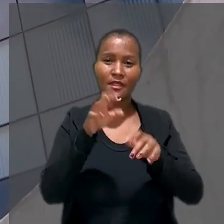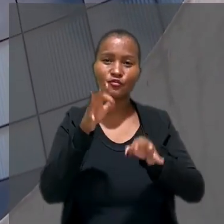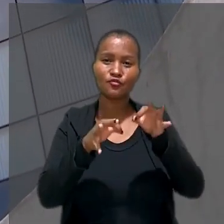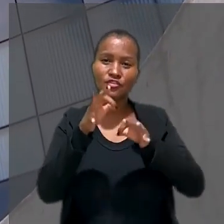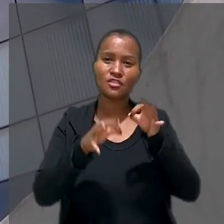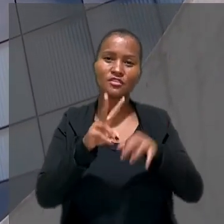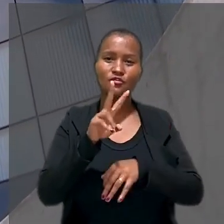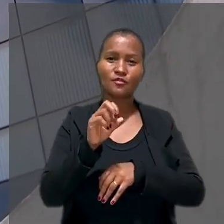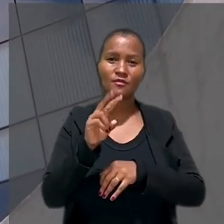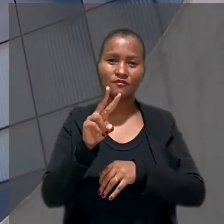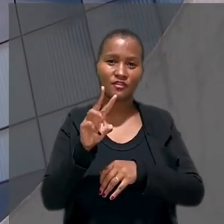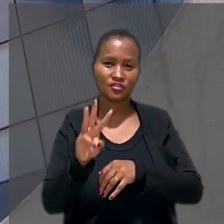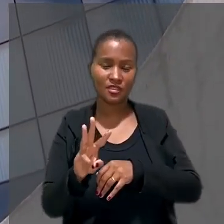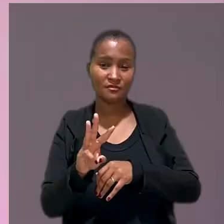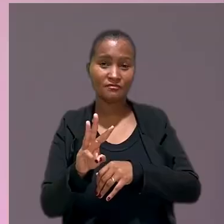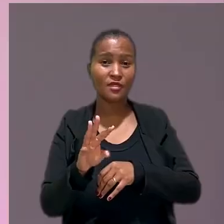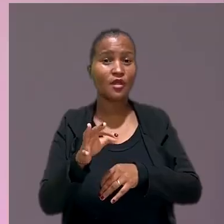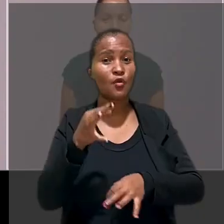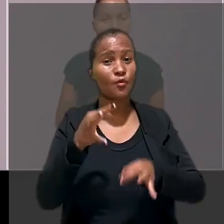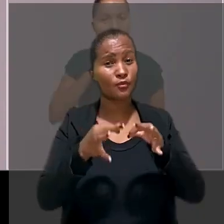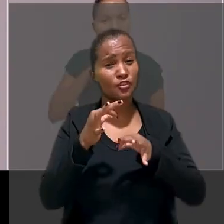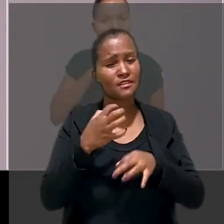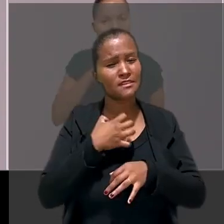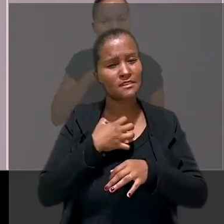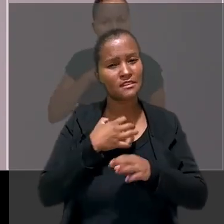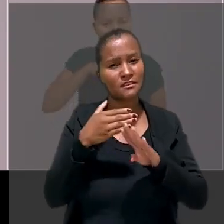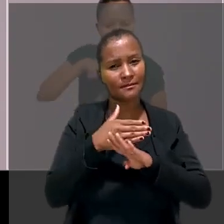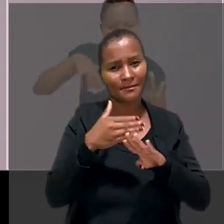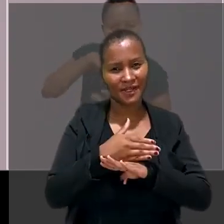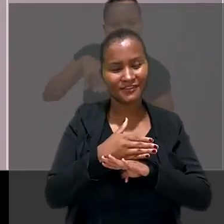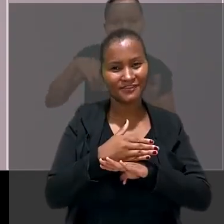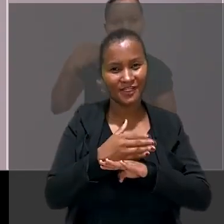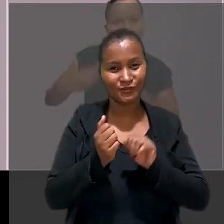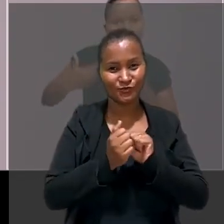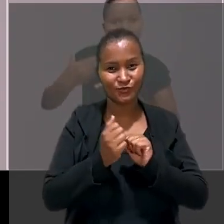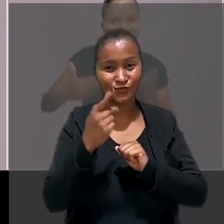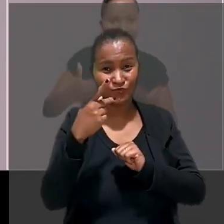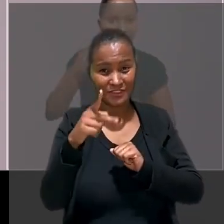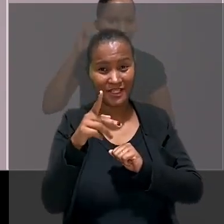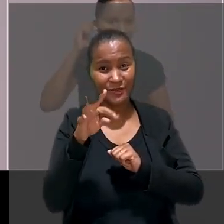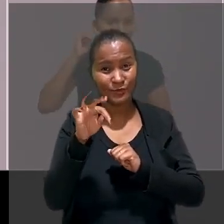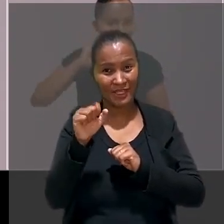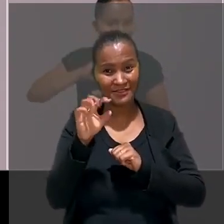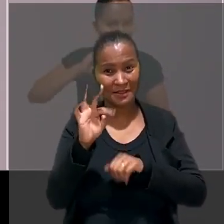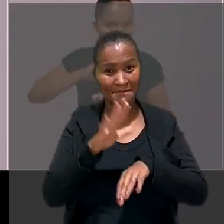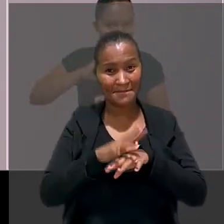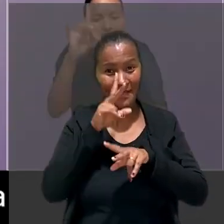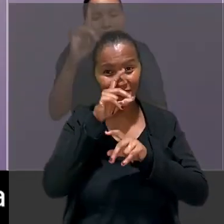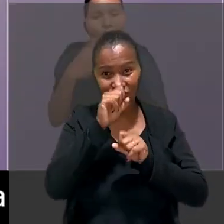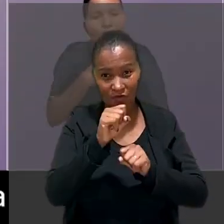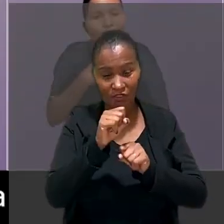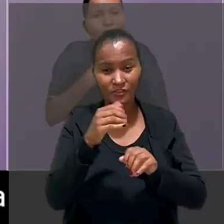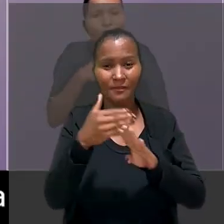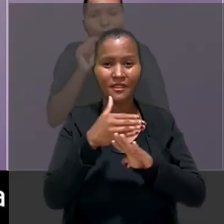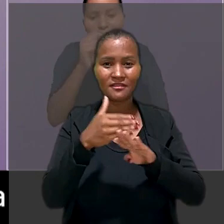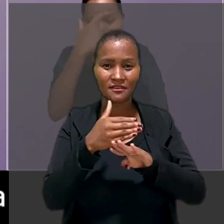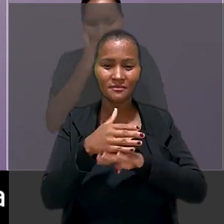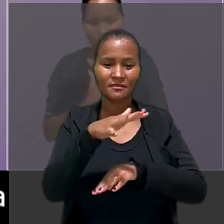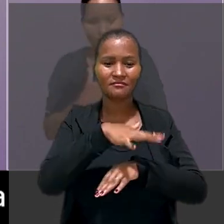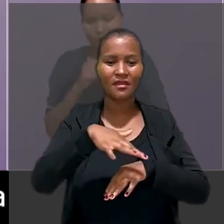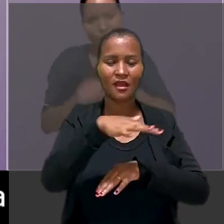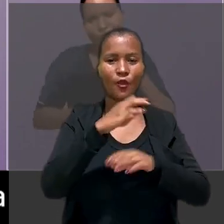e Justiça 2023. O projeto Sinta-se Parte, Com Você, o TST é Mais Forte, concorre na